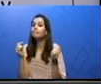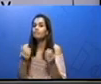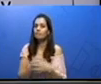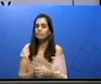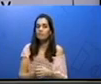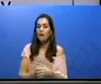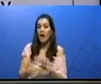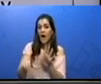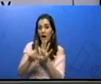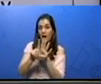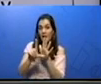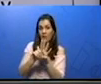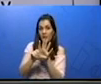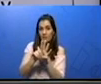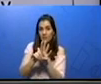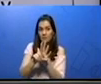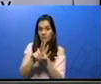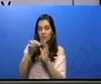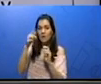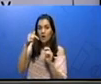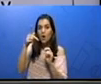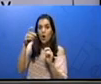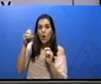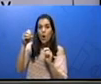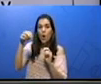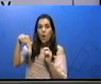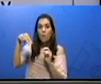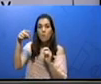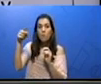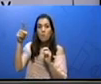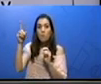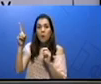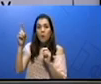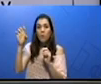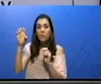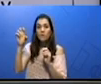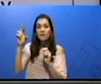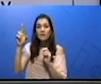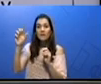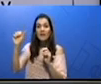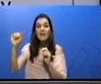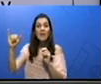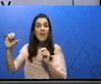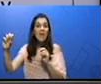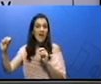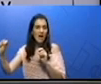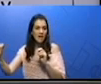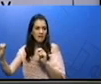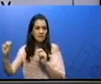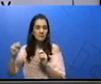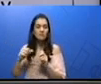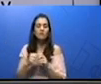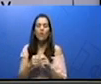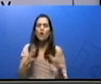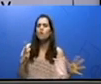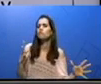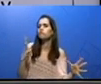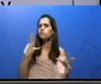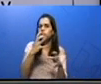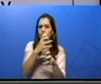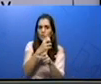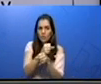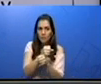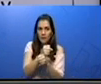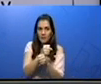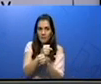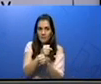duas leis ponderais. Aqui, a soma dos reagentes é igual ao produto final, que nós obtemos